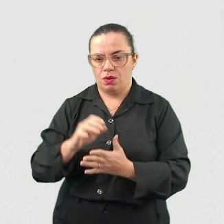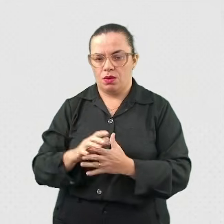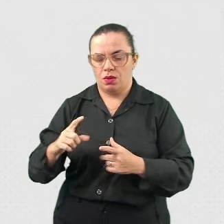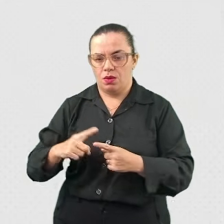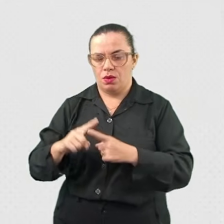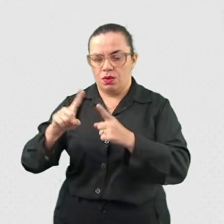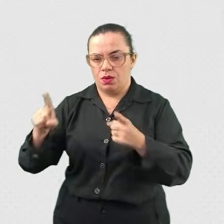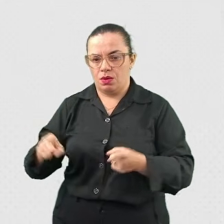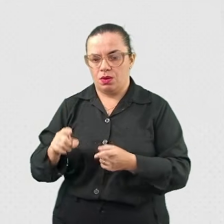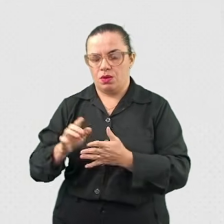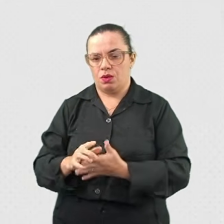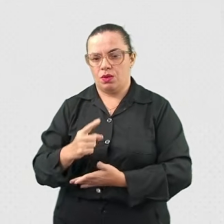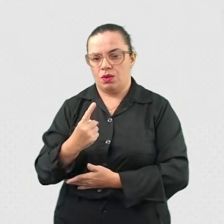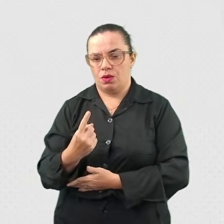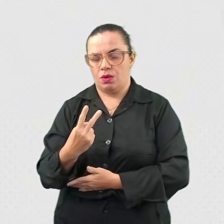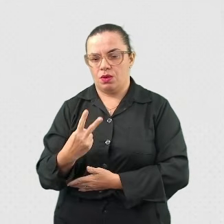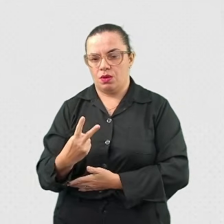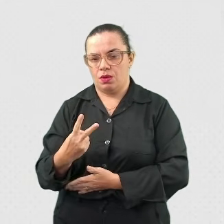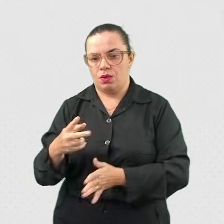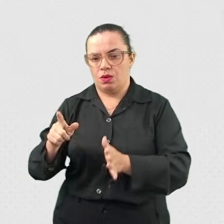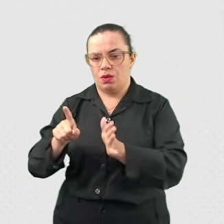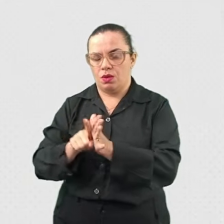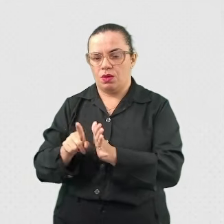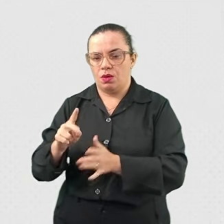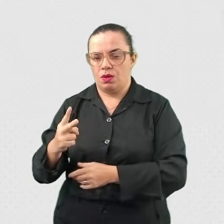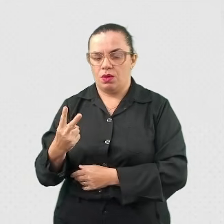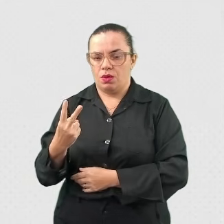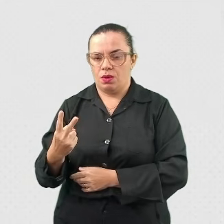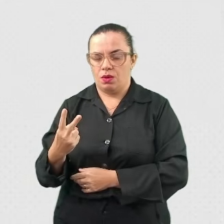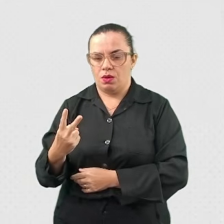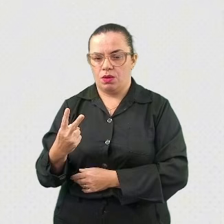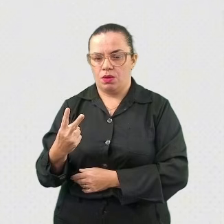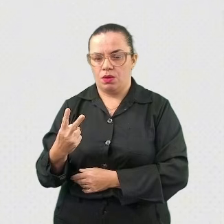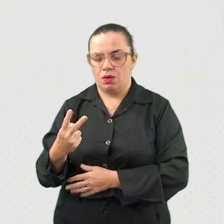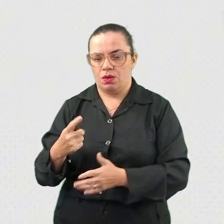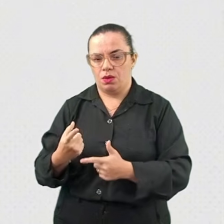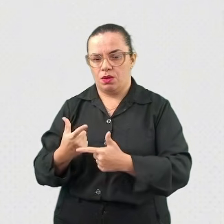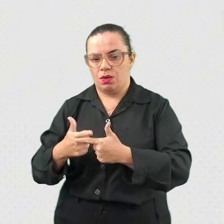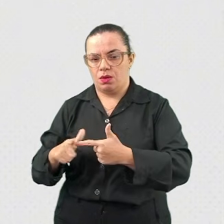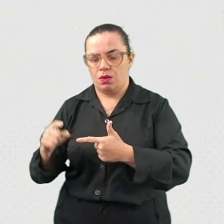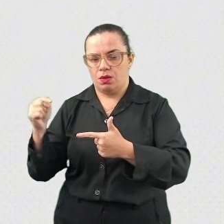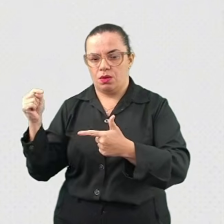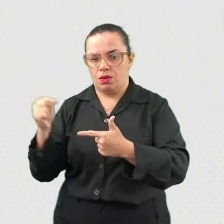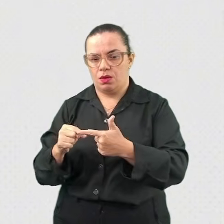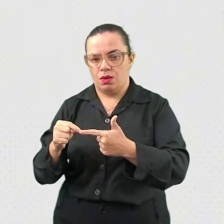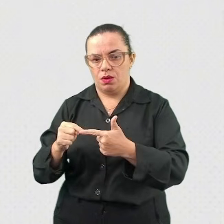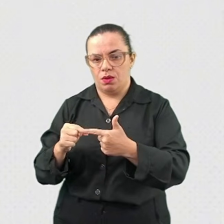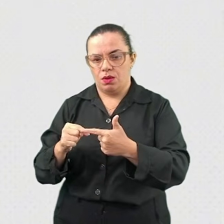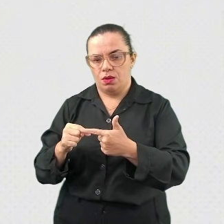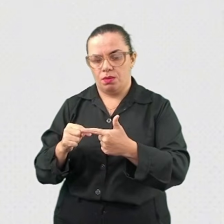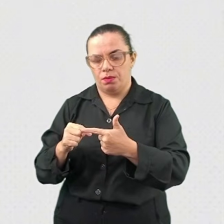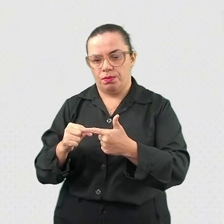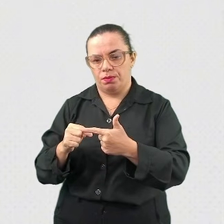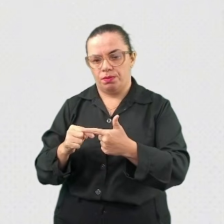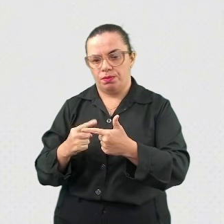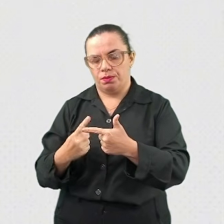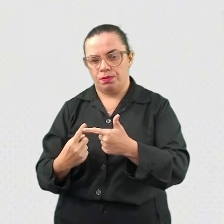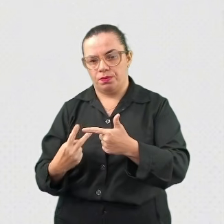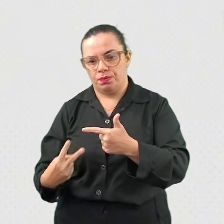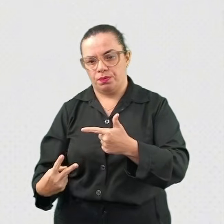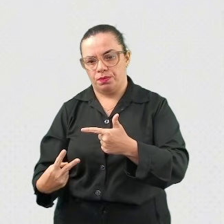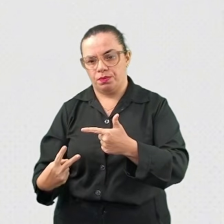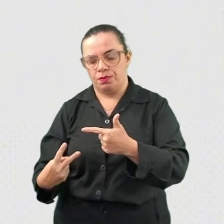multiplica 12 menos 2. Isso aqui vai dividir por